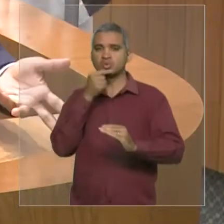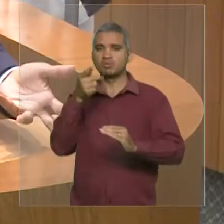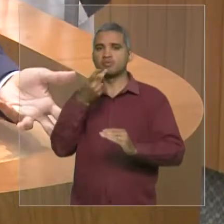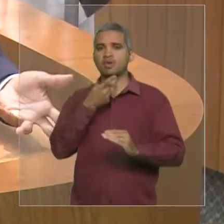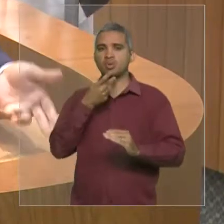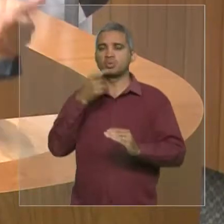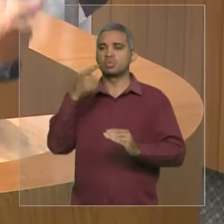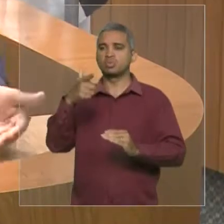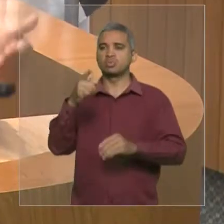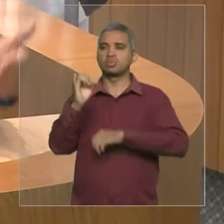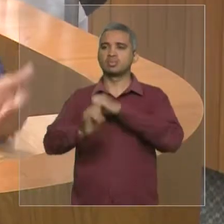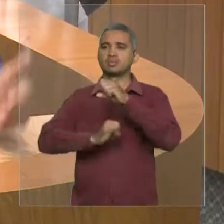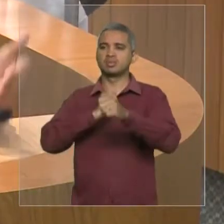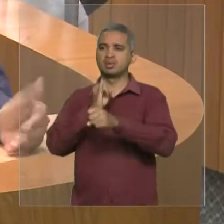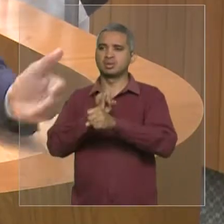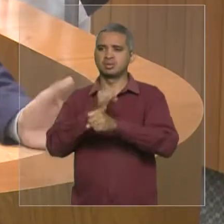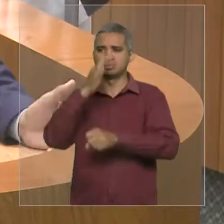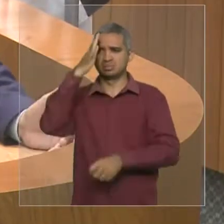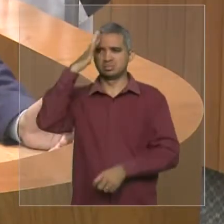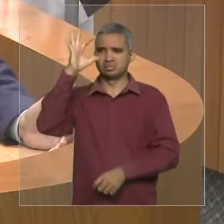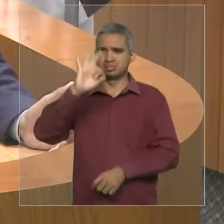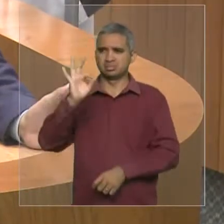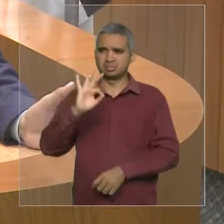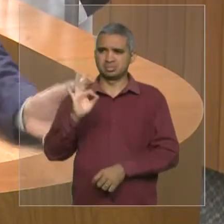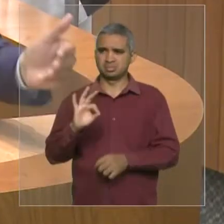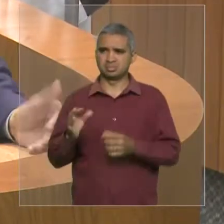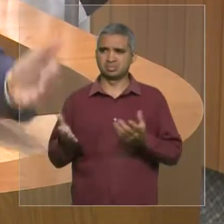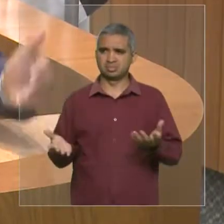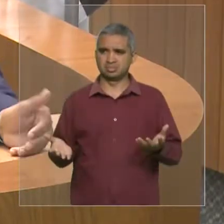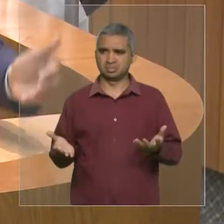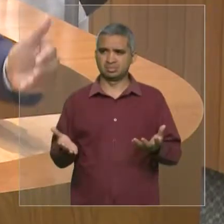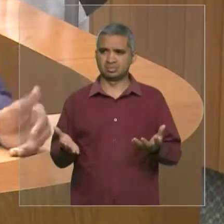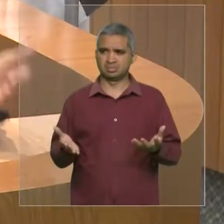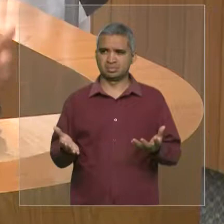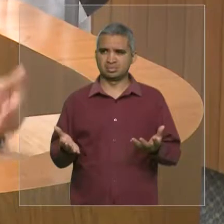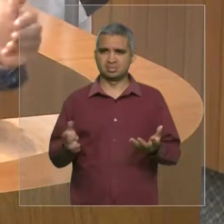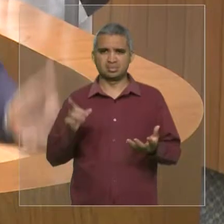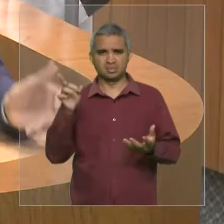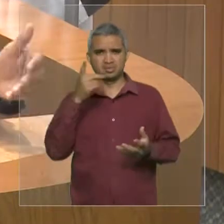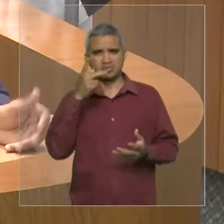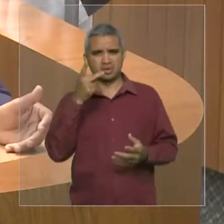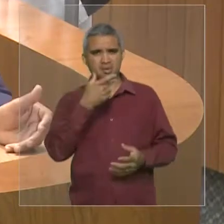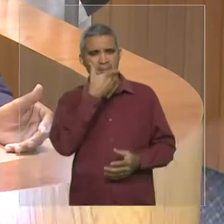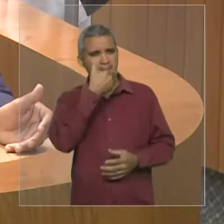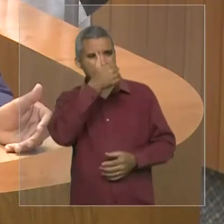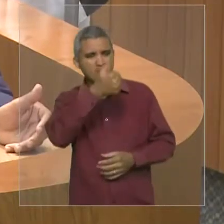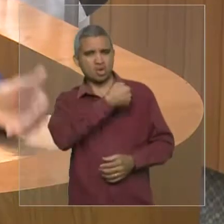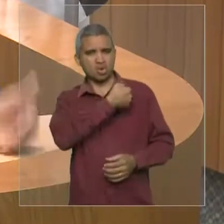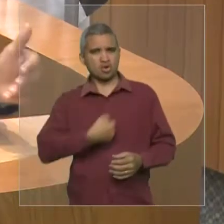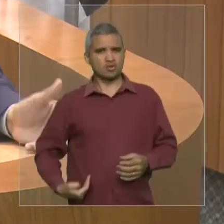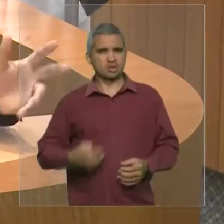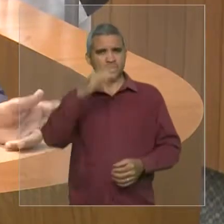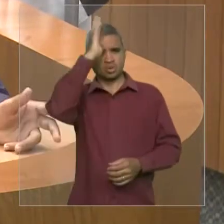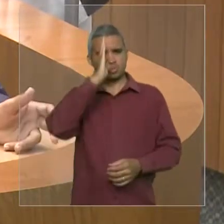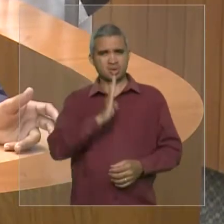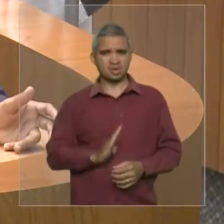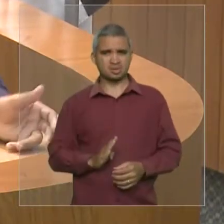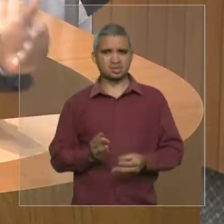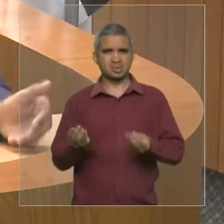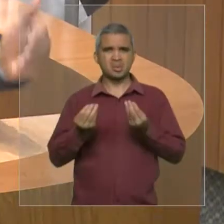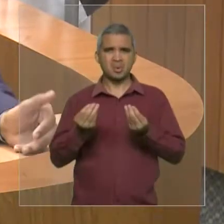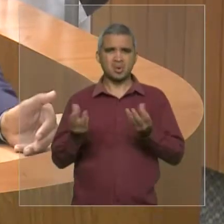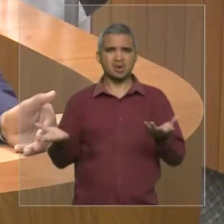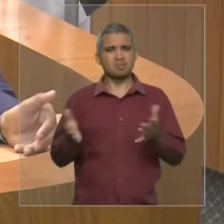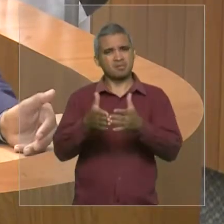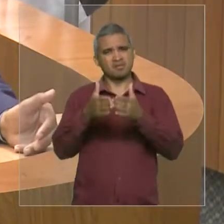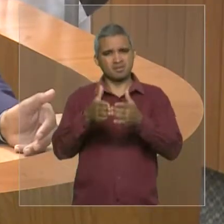veio a interrogação, não é o melhor governador do Brasil? Senhoras e senhores, parem com essa história. Esse lenga-lenga. Isso